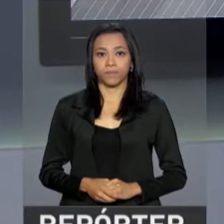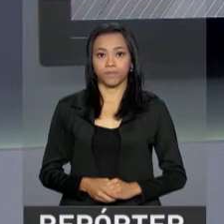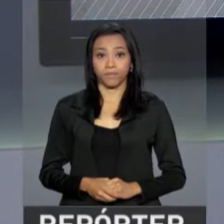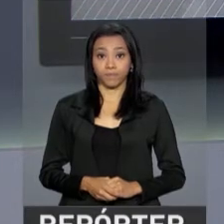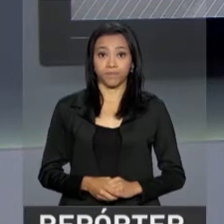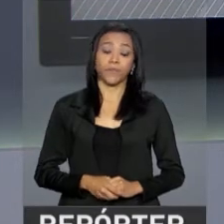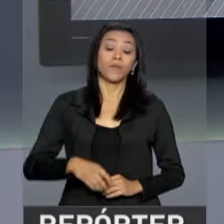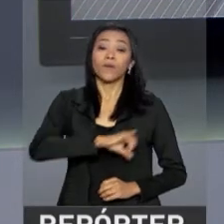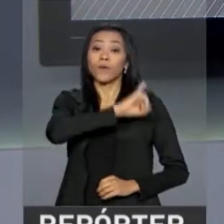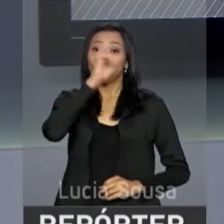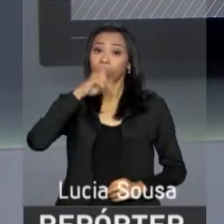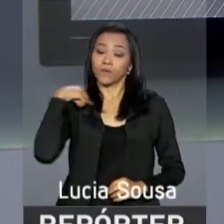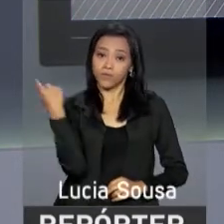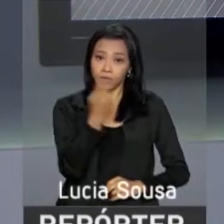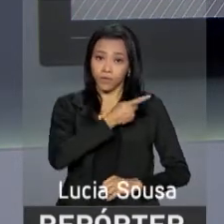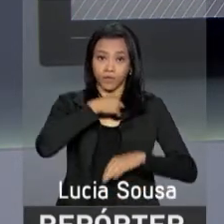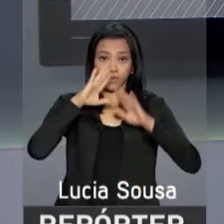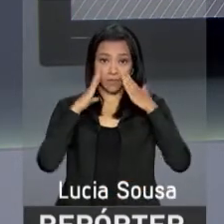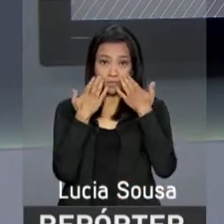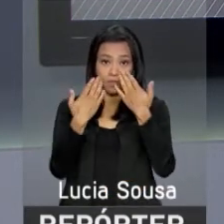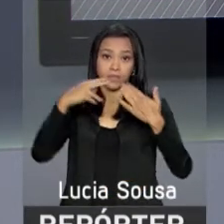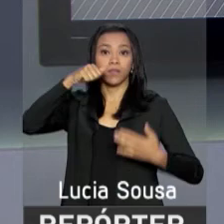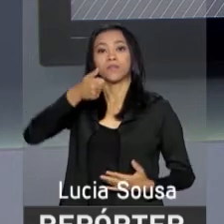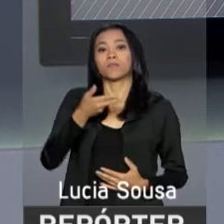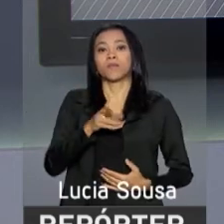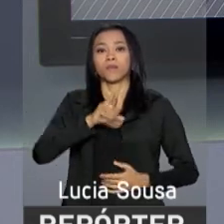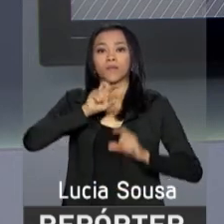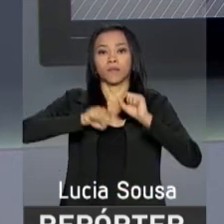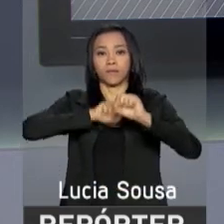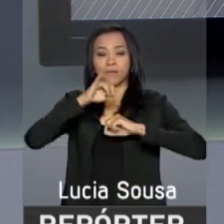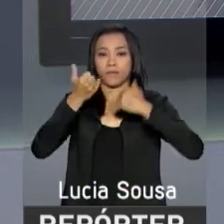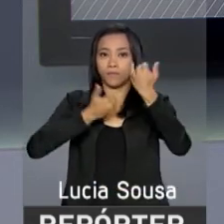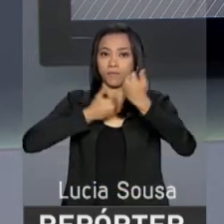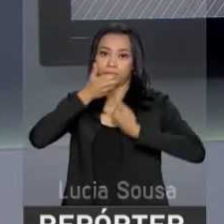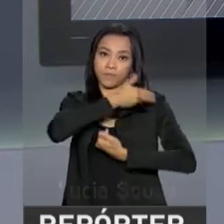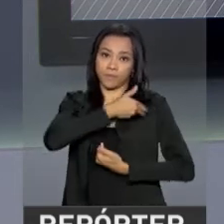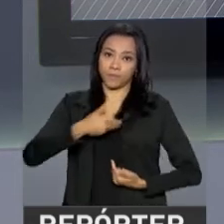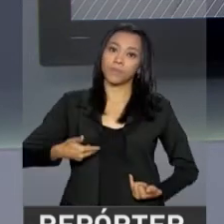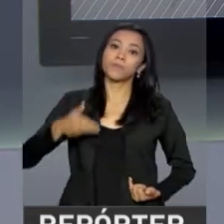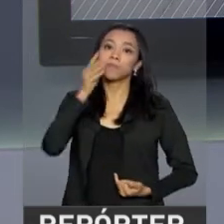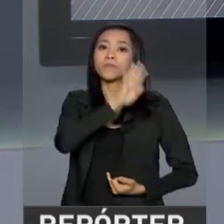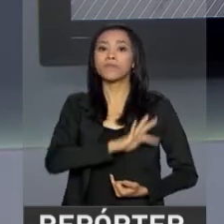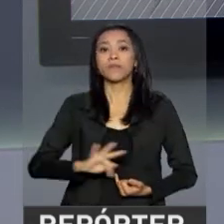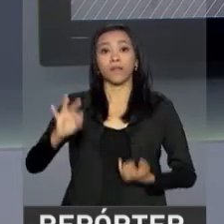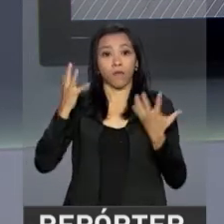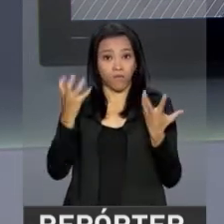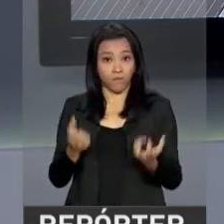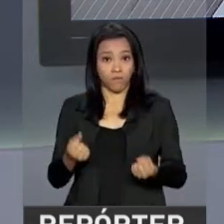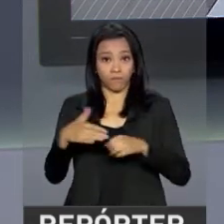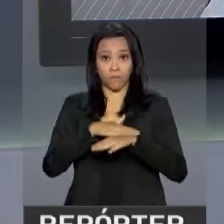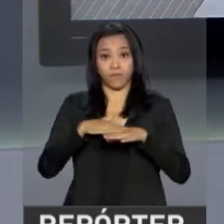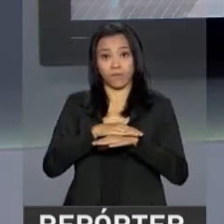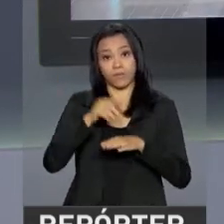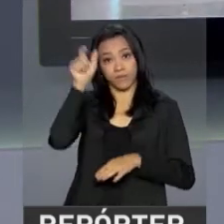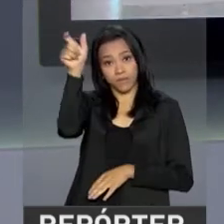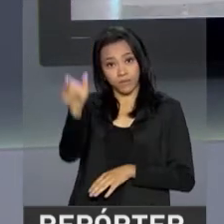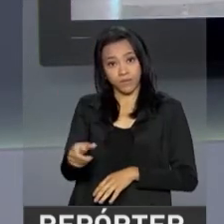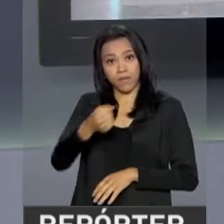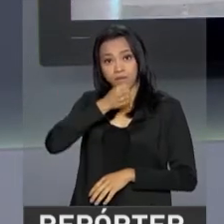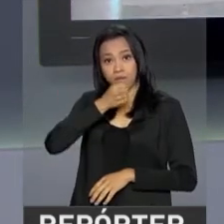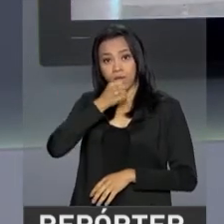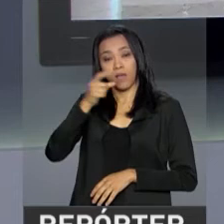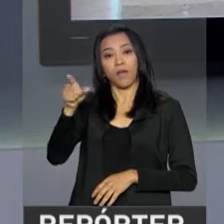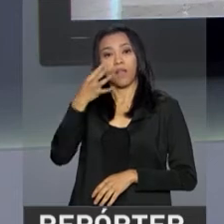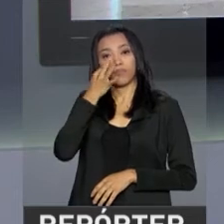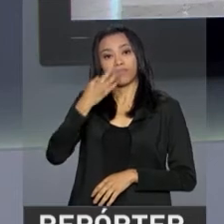olá estamos de volta com o repórter nbr as notícias do governo federal vamos falar agora com a repórter gabriela noronha ela está